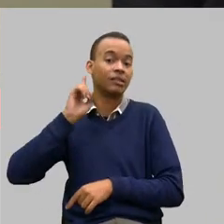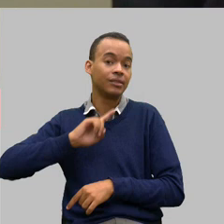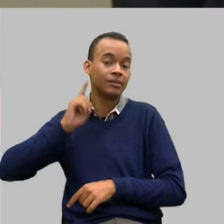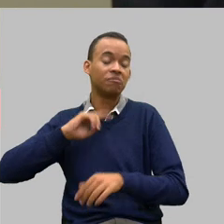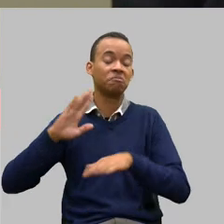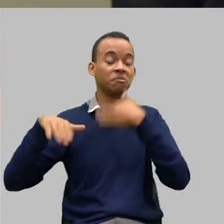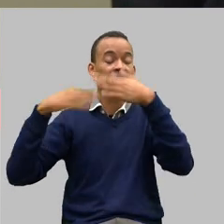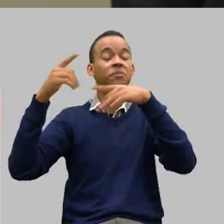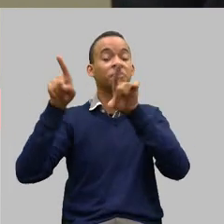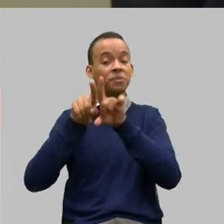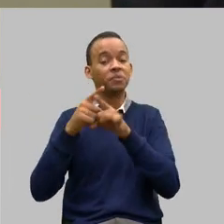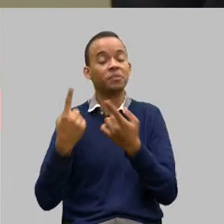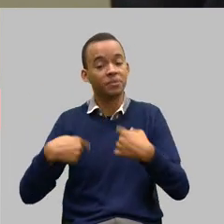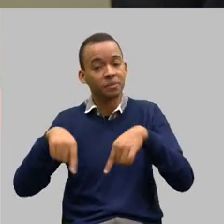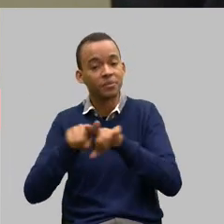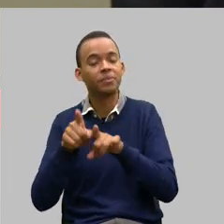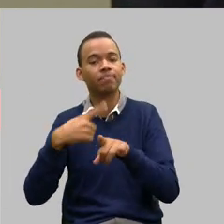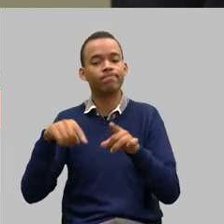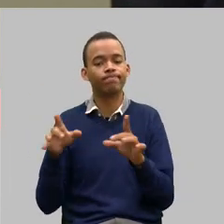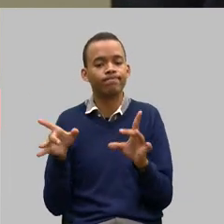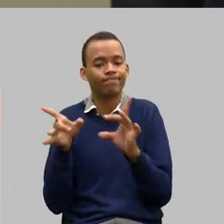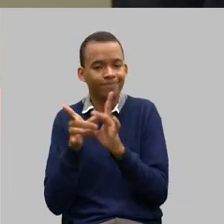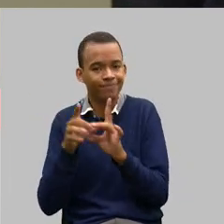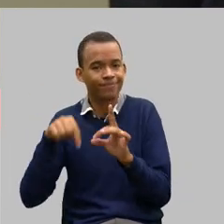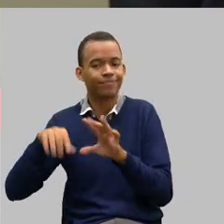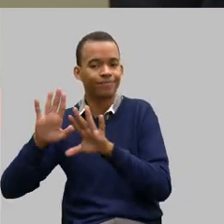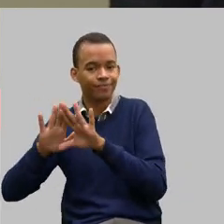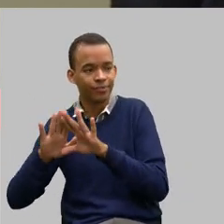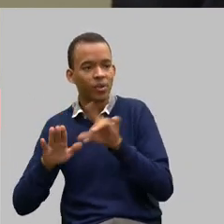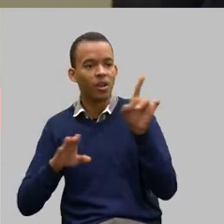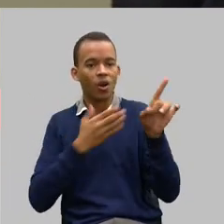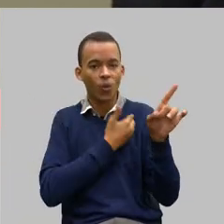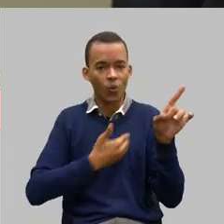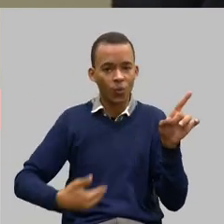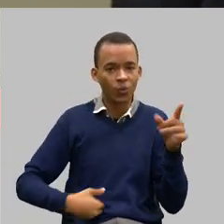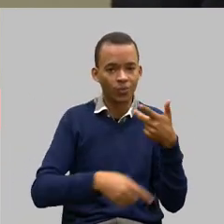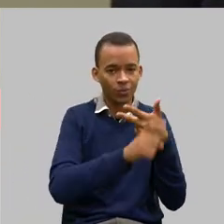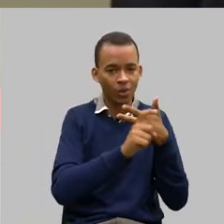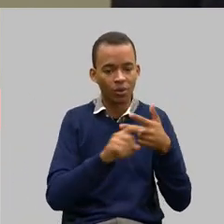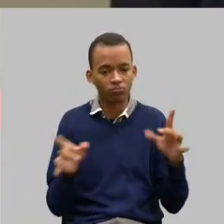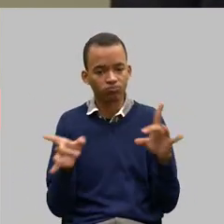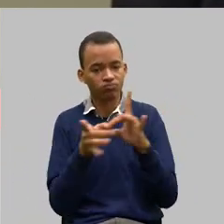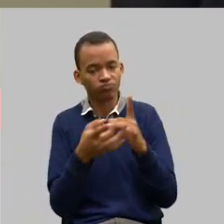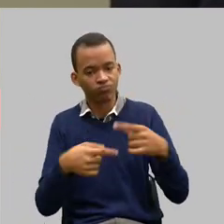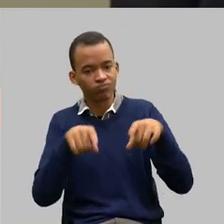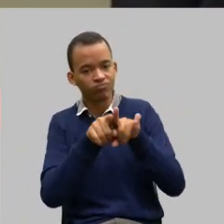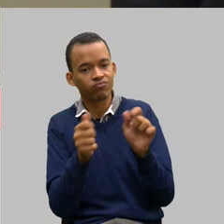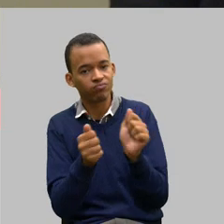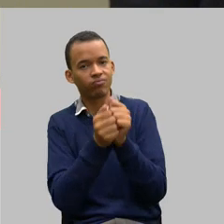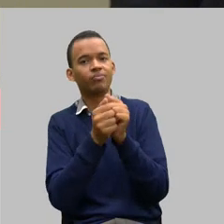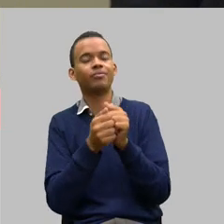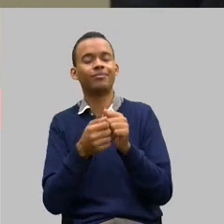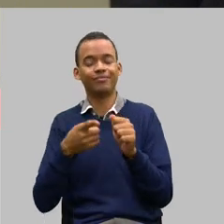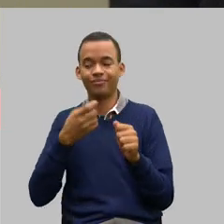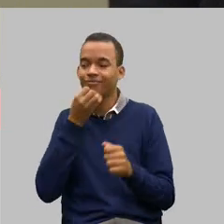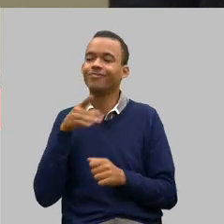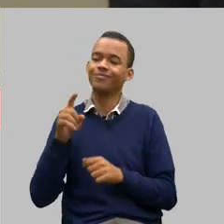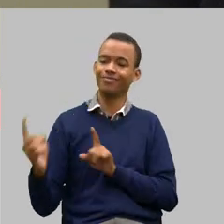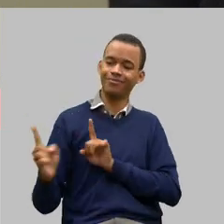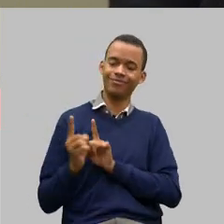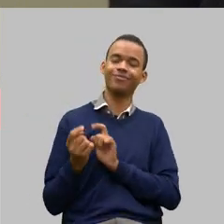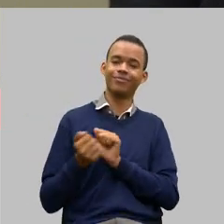uma parceria para que aproxime cada vez mais o governo do estado desta casa então é muito bom tê-lo aqui conosco eh nosso querido amigo